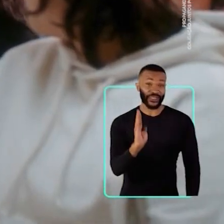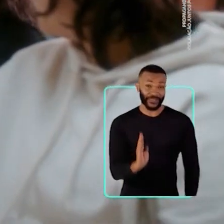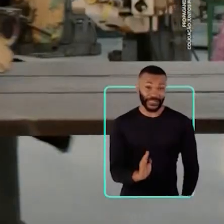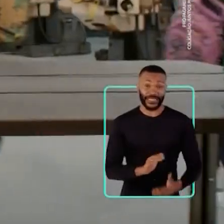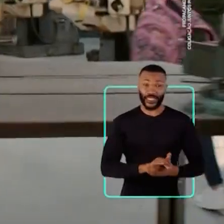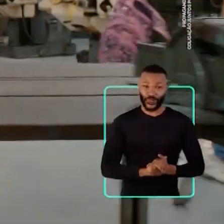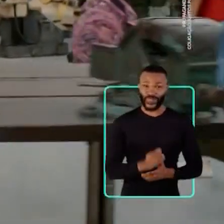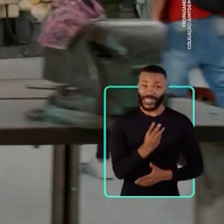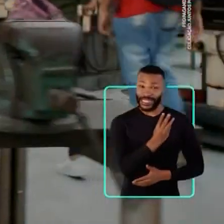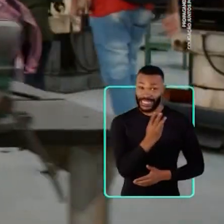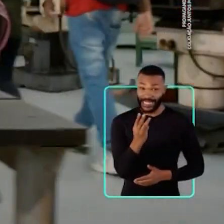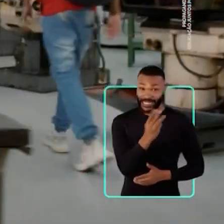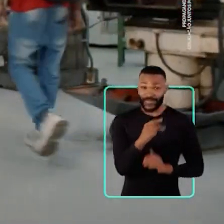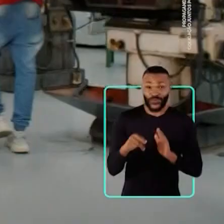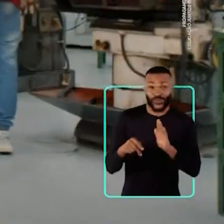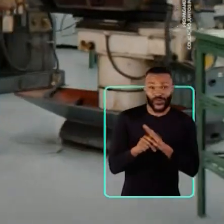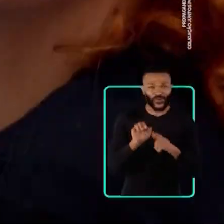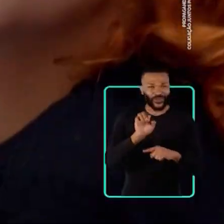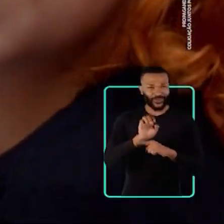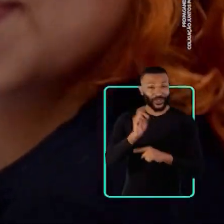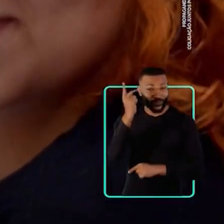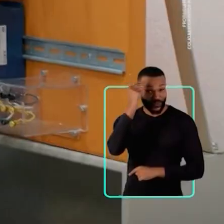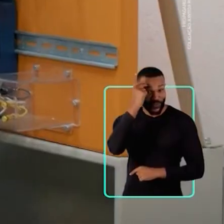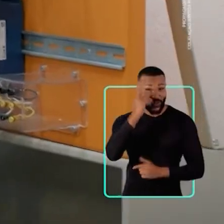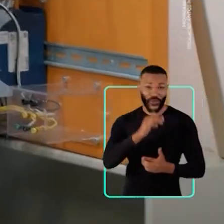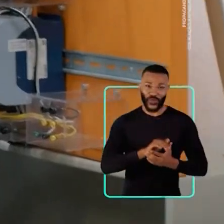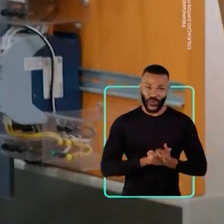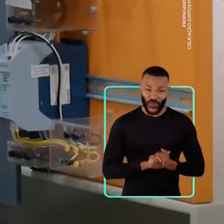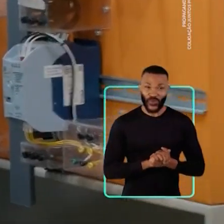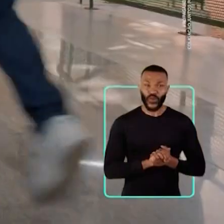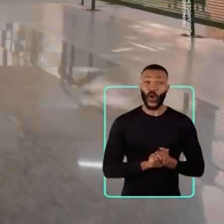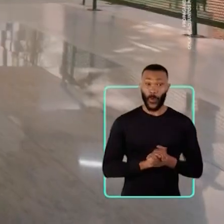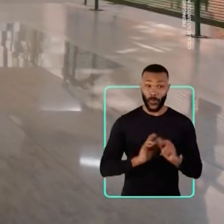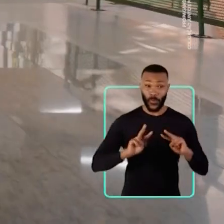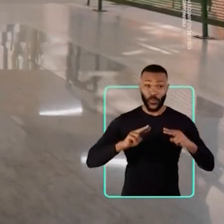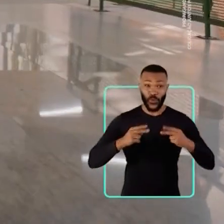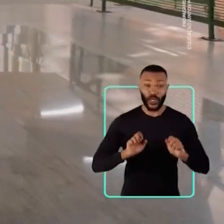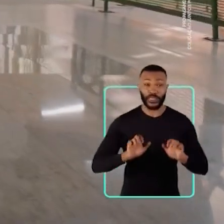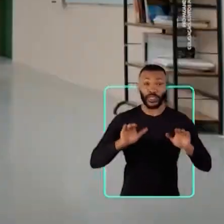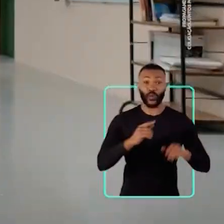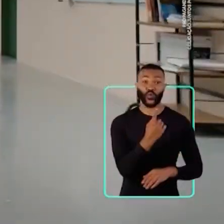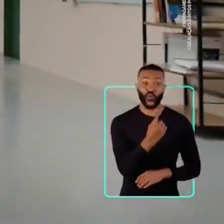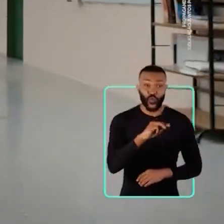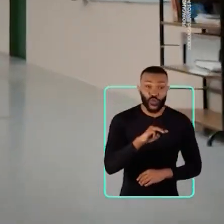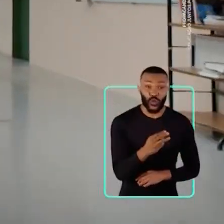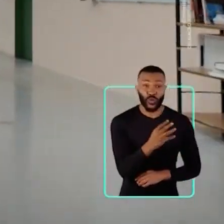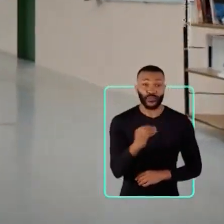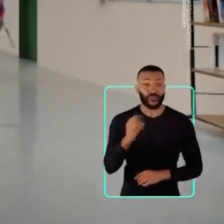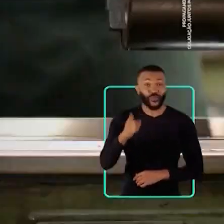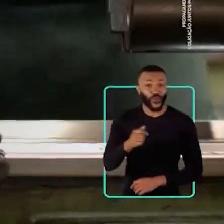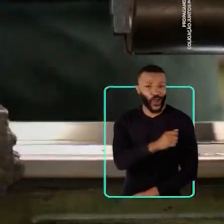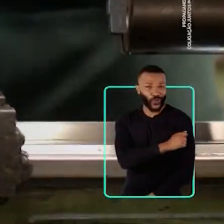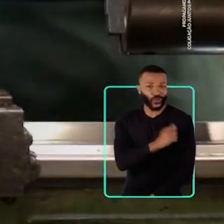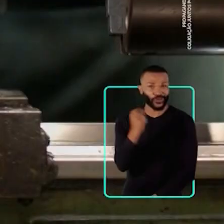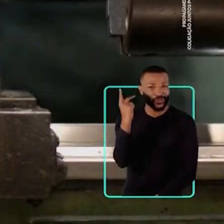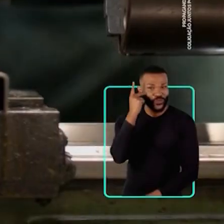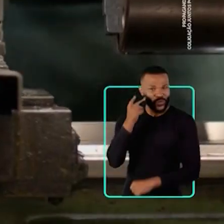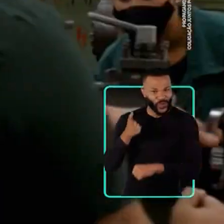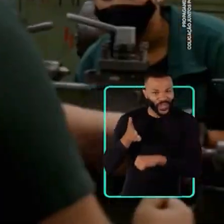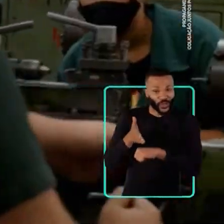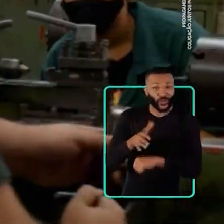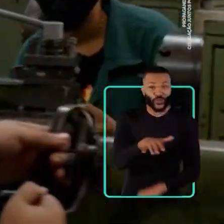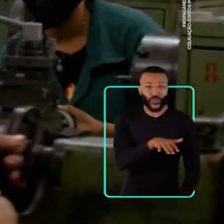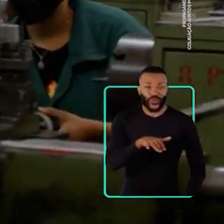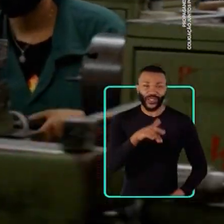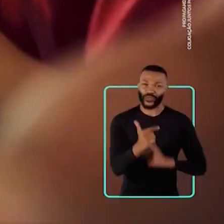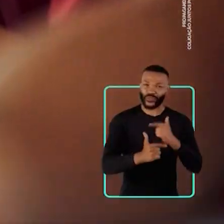E 33 deles foram aqui no nosso estado. Com o Pronatec, mais de 1 milhão e 400 mil alunos paulistas entraram